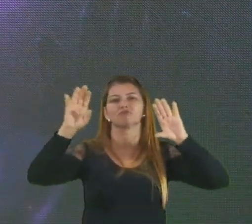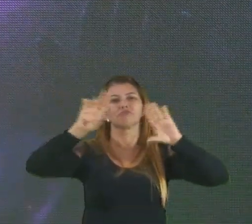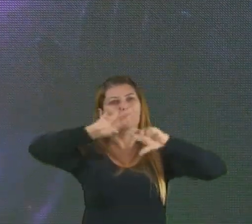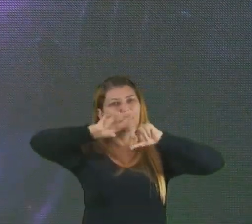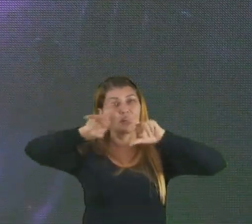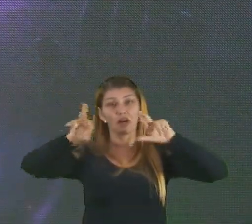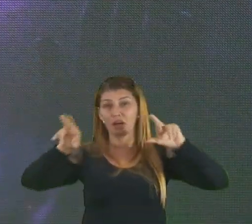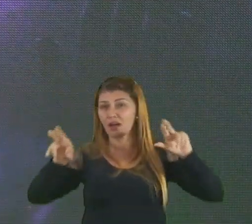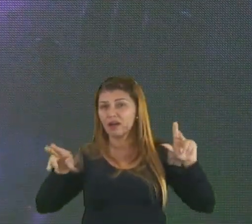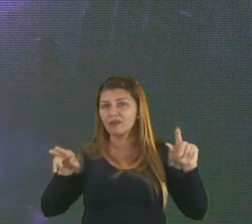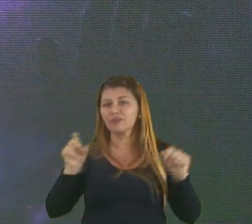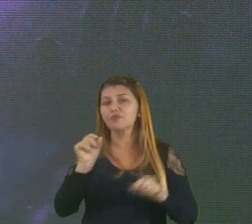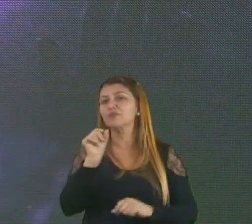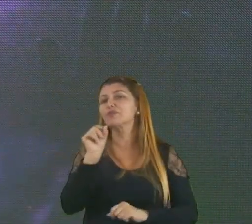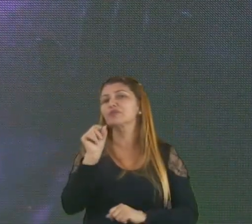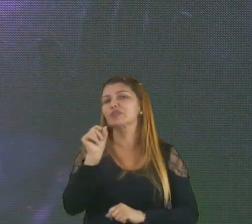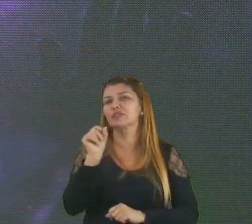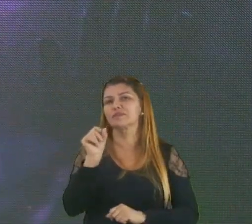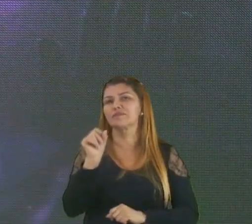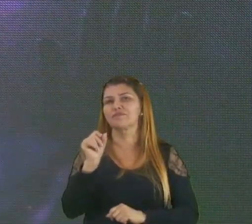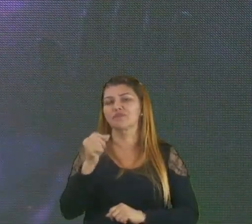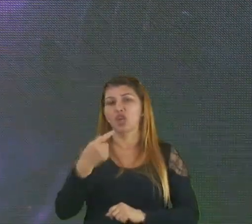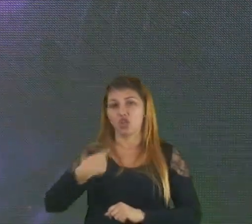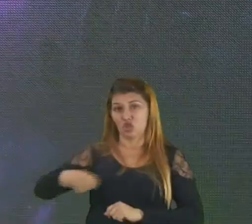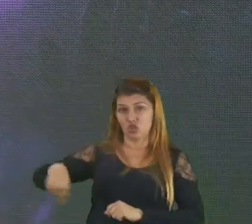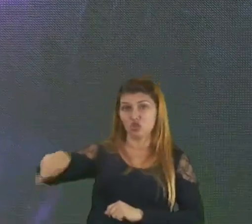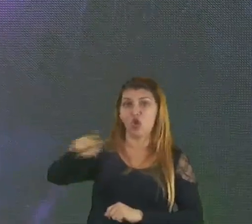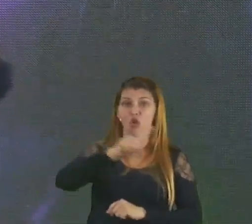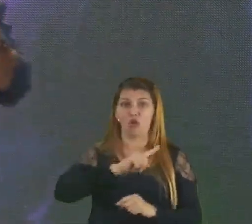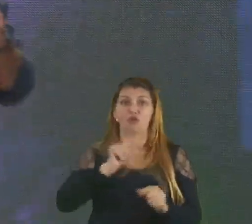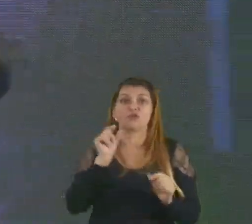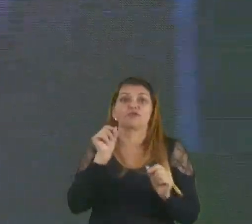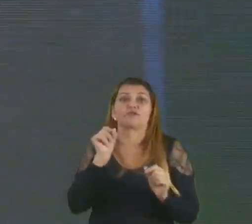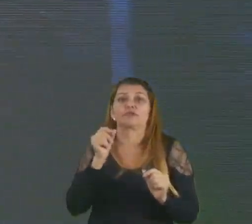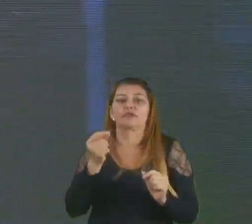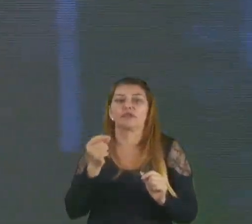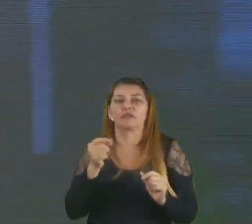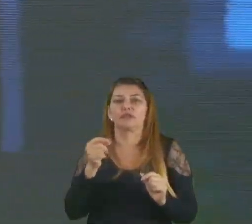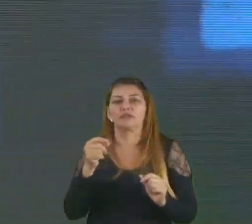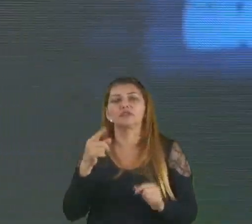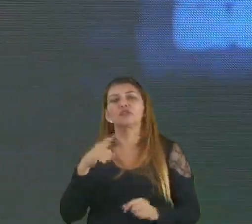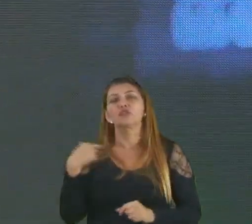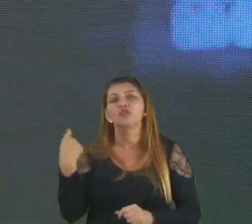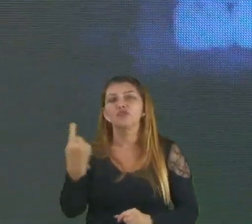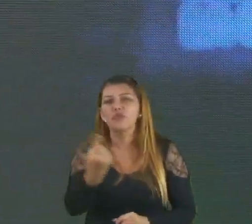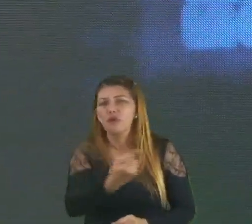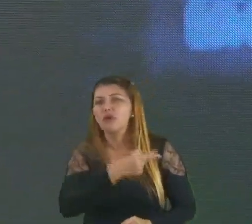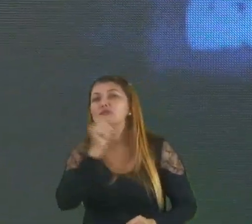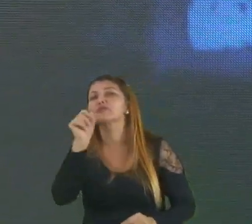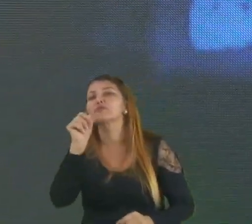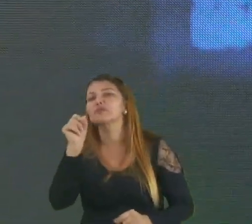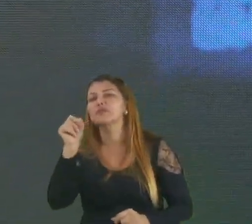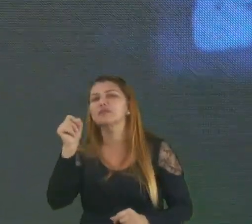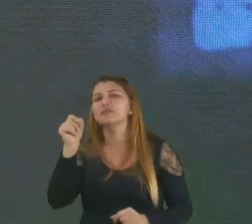isso, qual a segunda atitude que nós temos que tomar? Uma atitude de